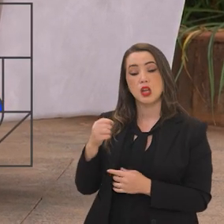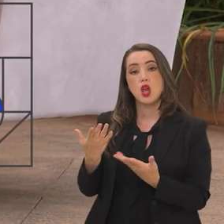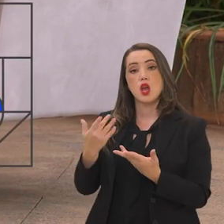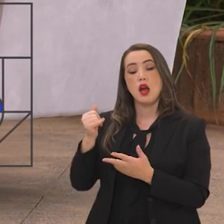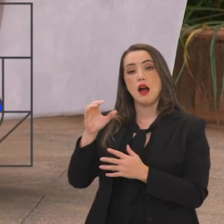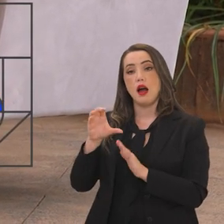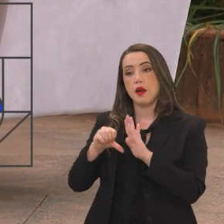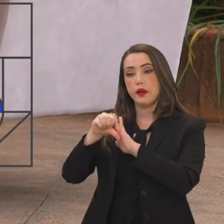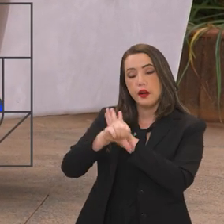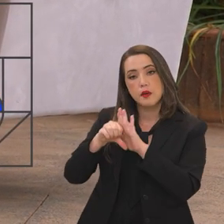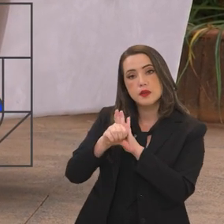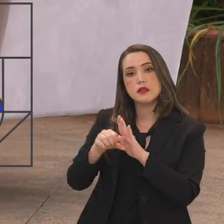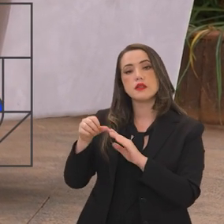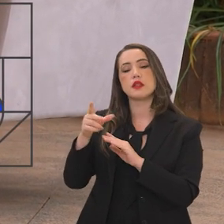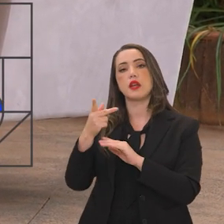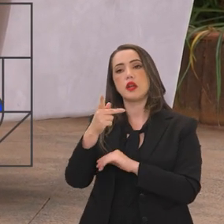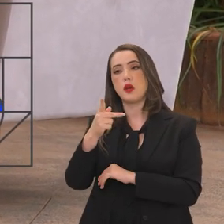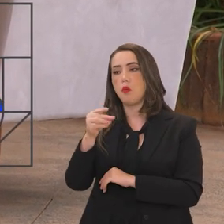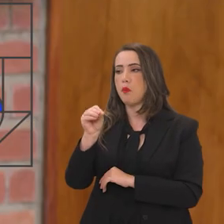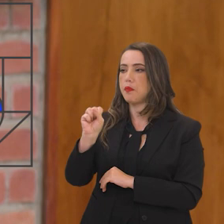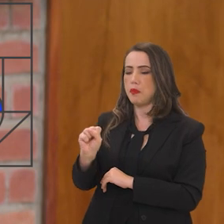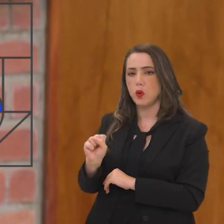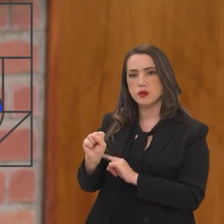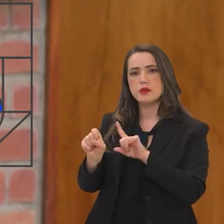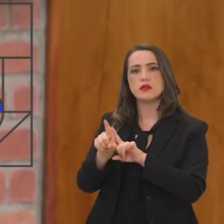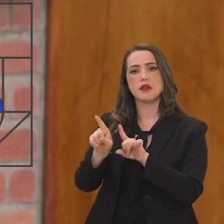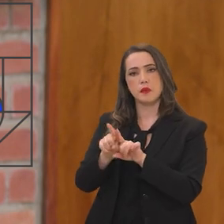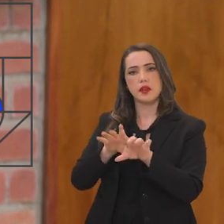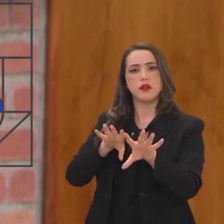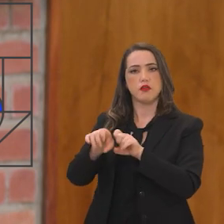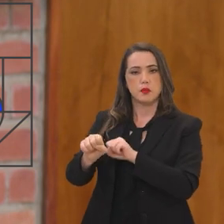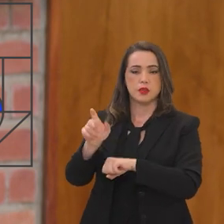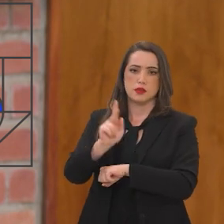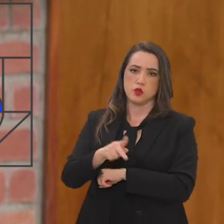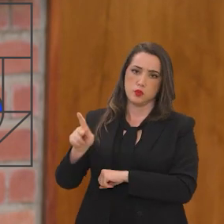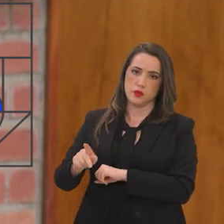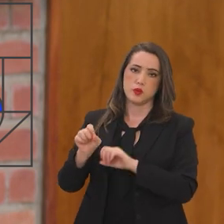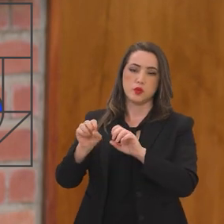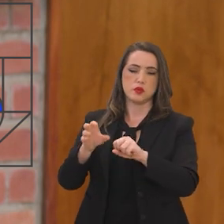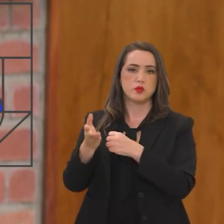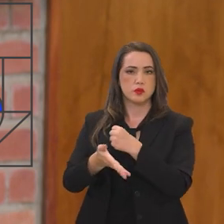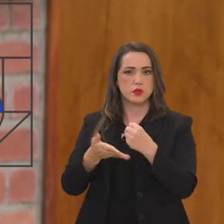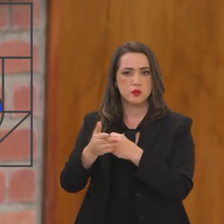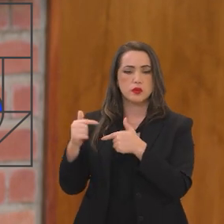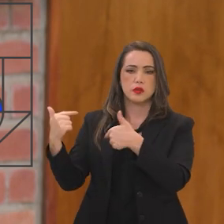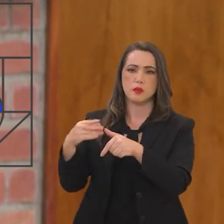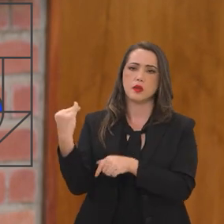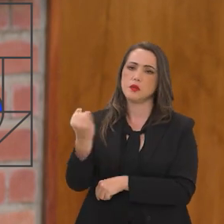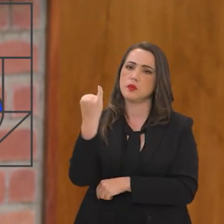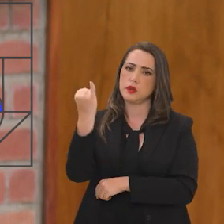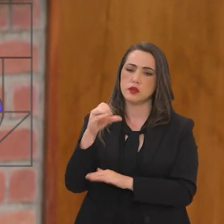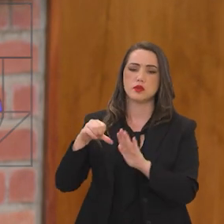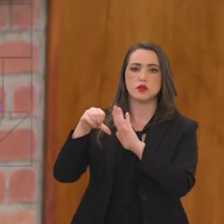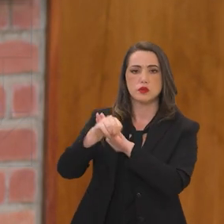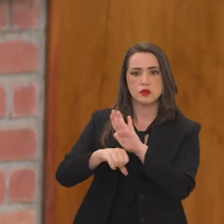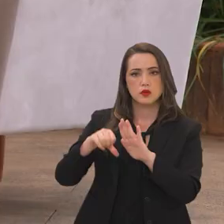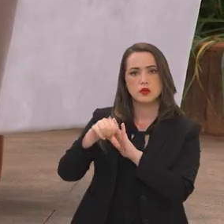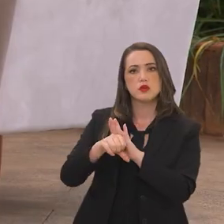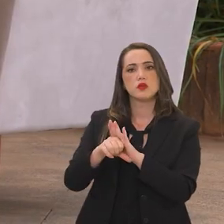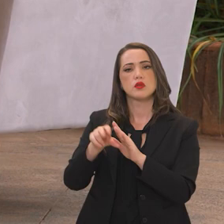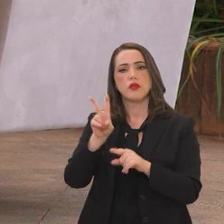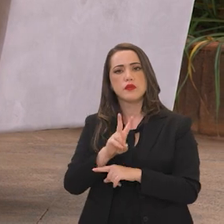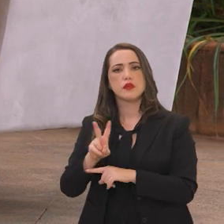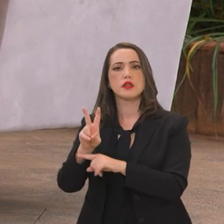pós-graduação mas atende também aqueles programas de informação de professores da Educação Básica né Então essa é uma outra atuação muito importante da Capes